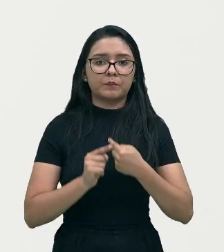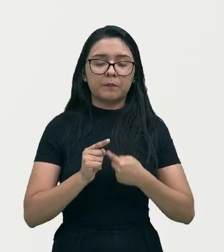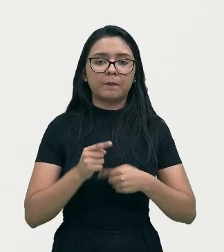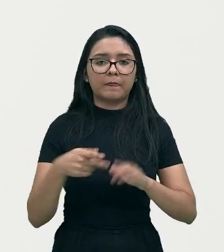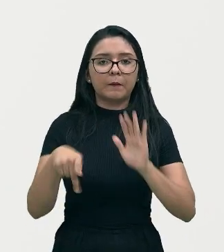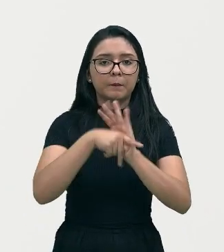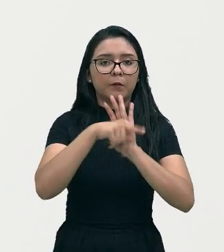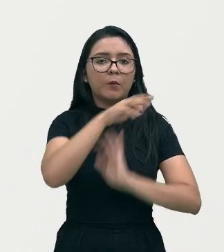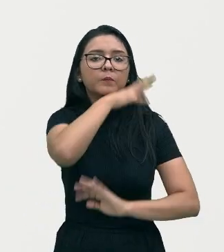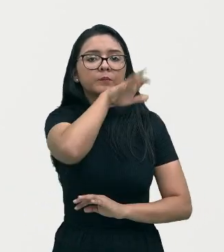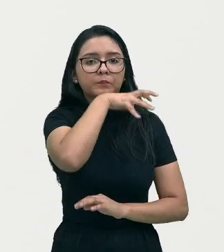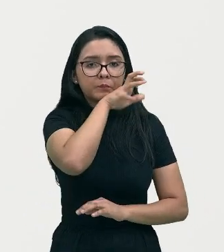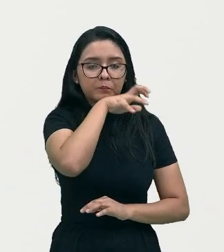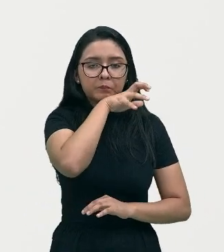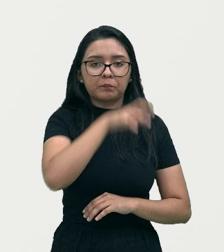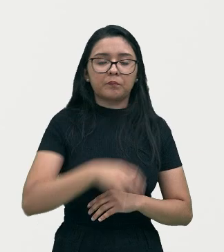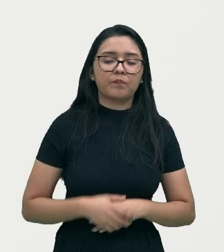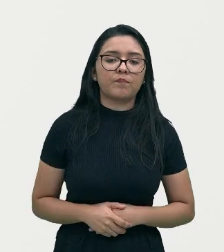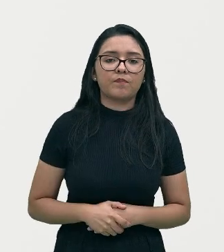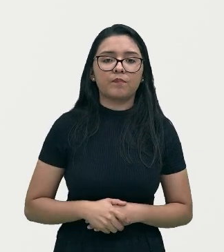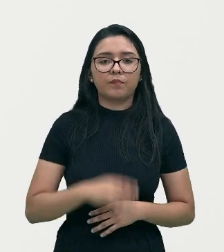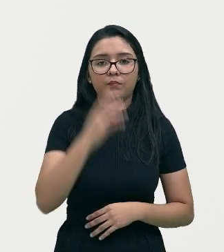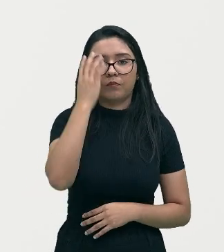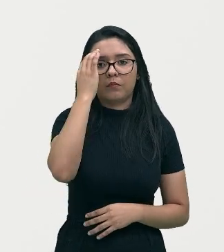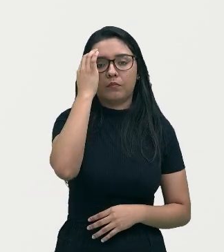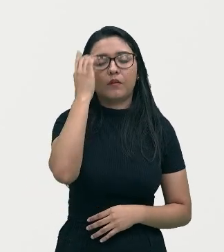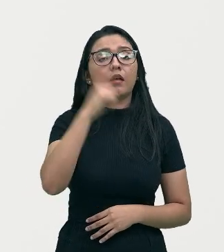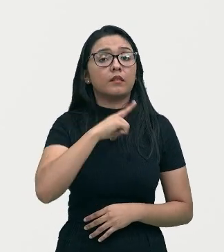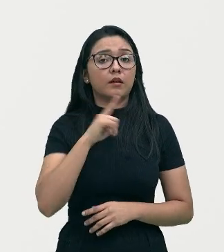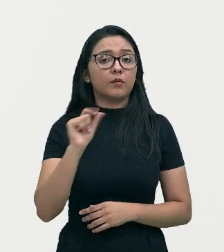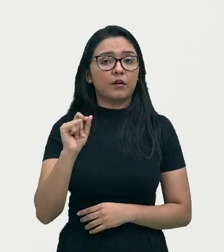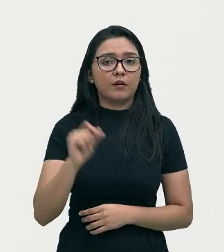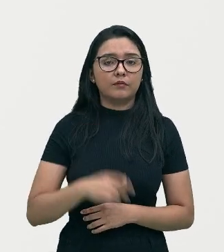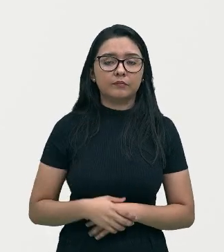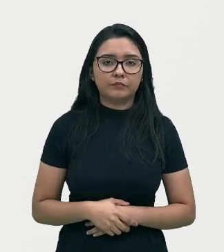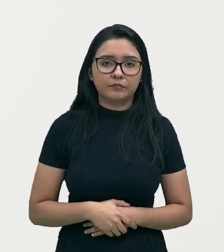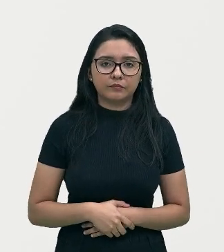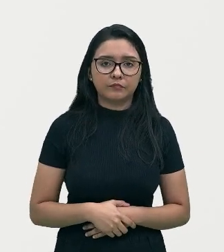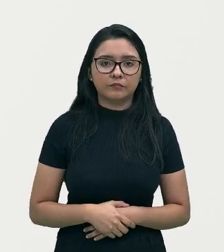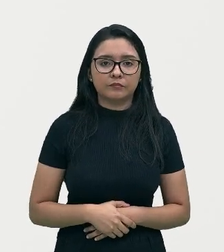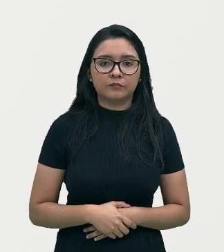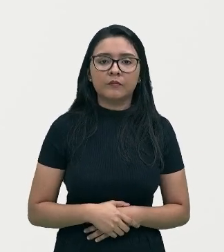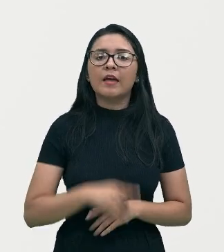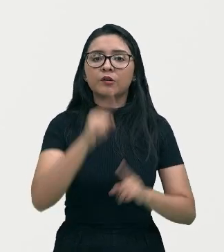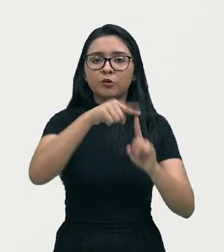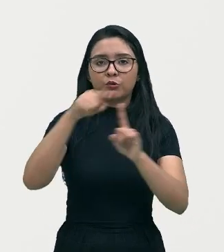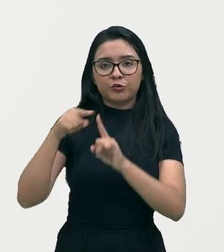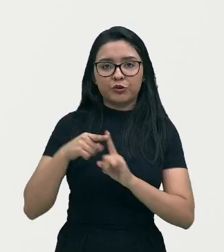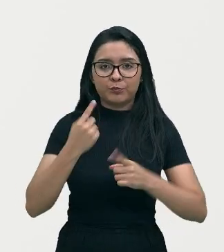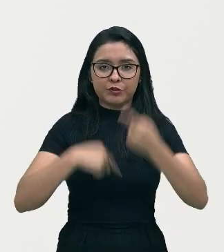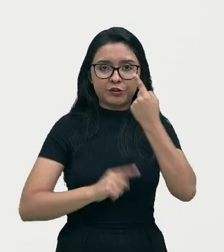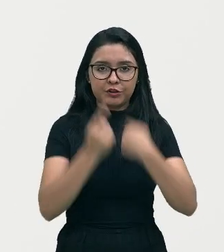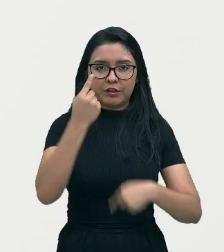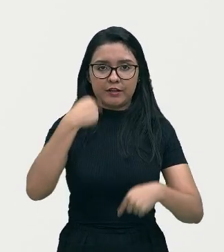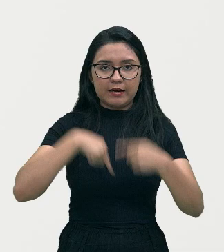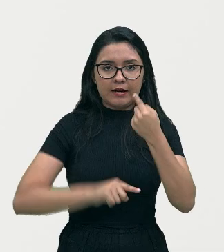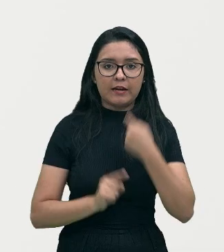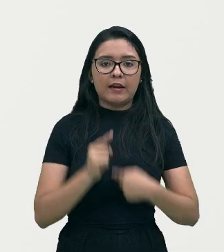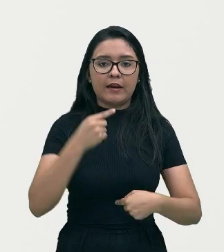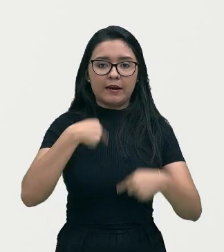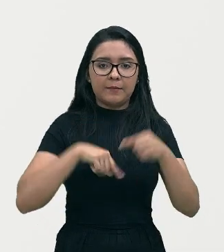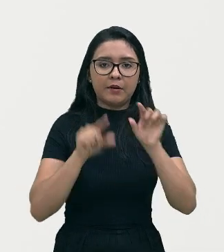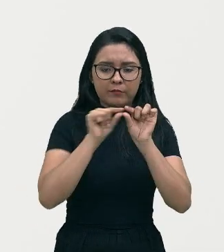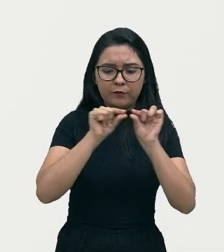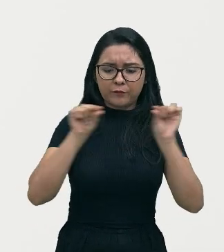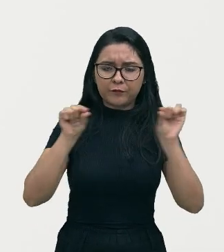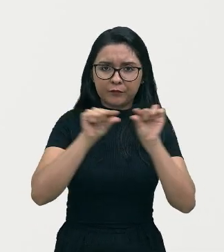por dentro dos seus vasos, né? Então, ela tem aí esse tipo de sistema circulatório, né? Fechadinho, em